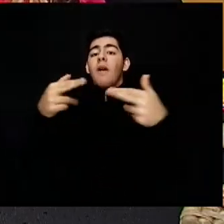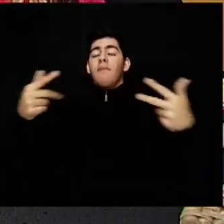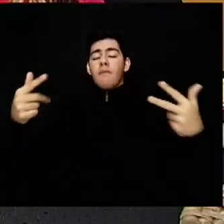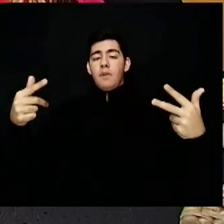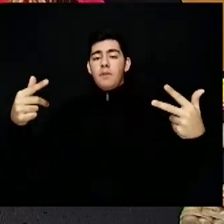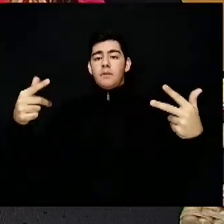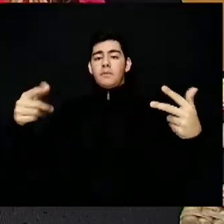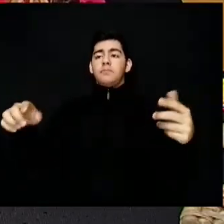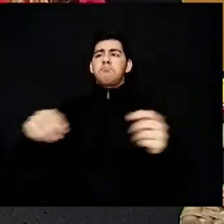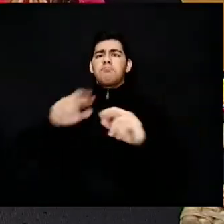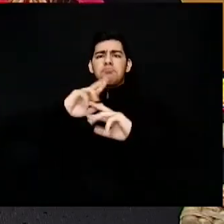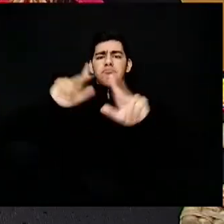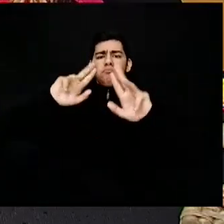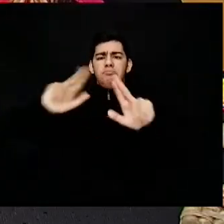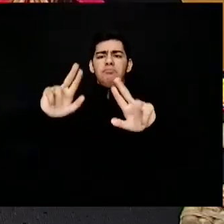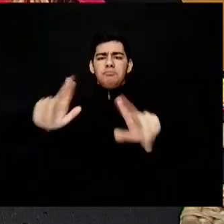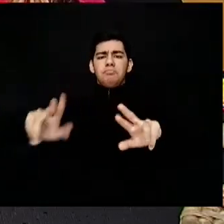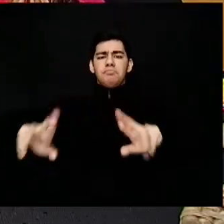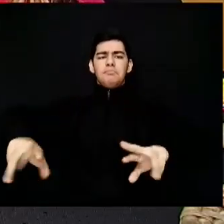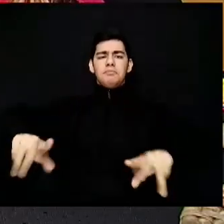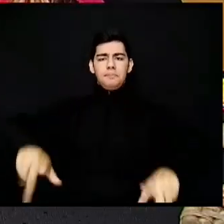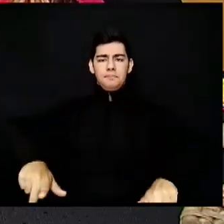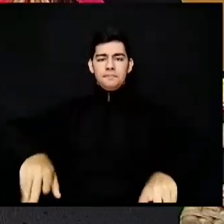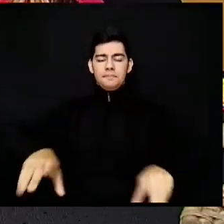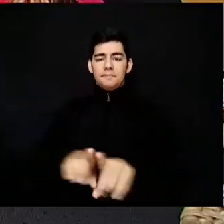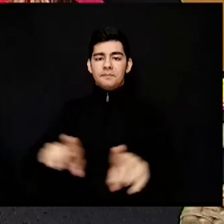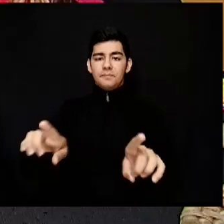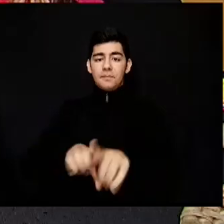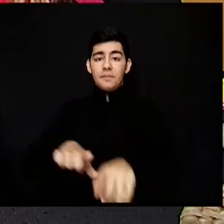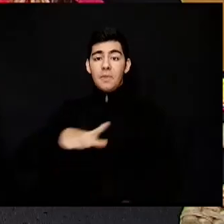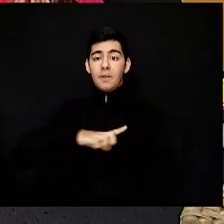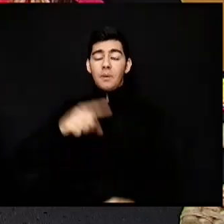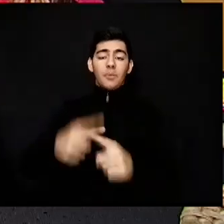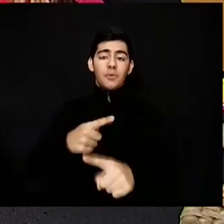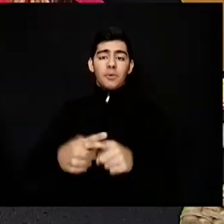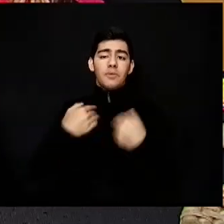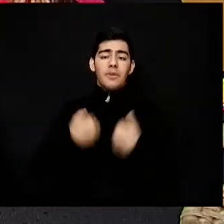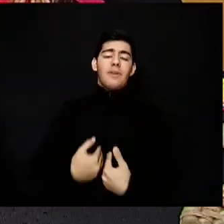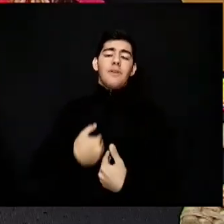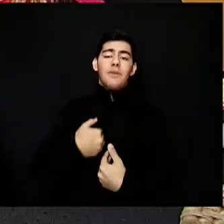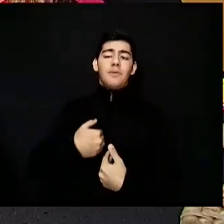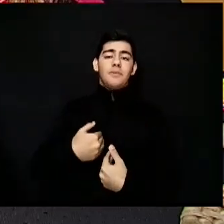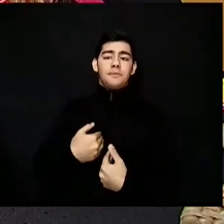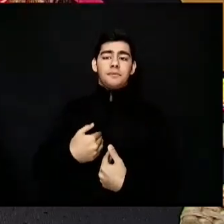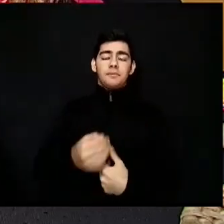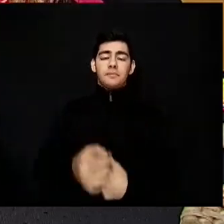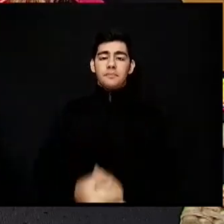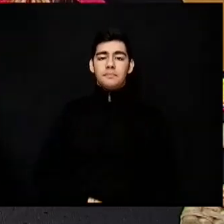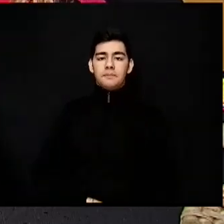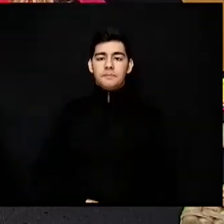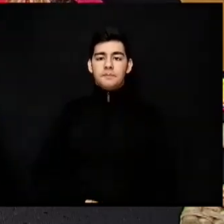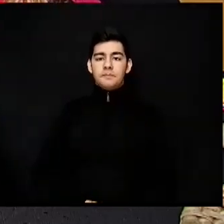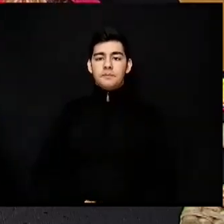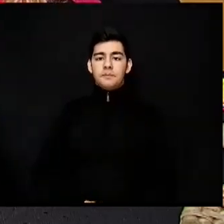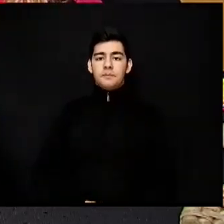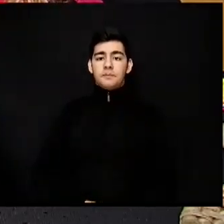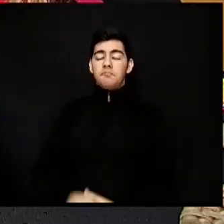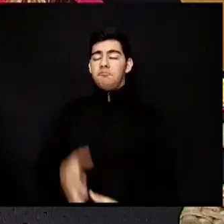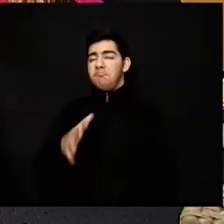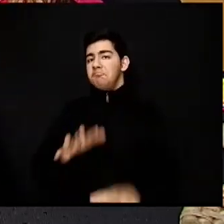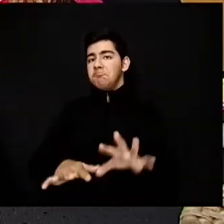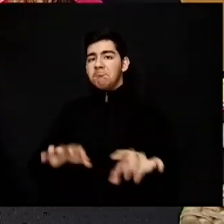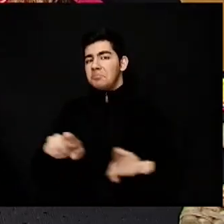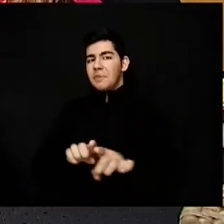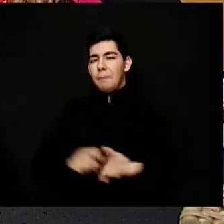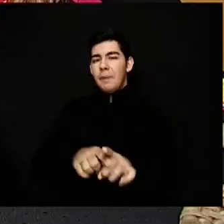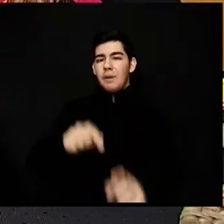diferenciadas, né? Porque até o litoral, assim, se a gente for